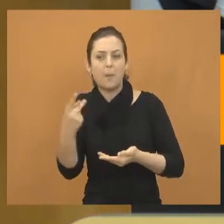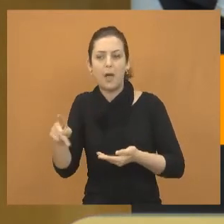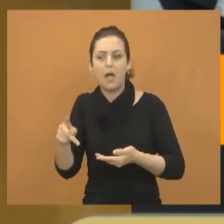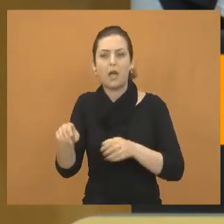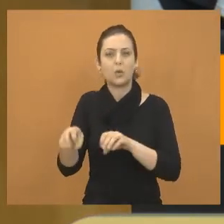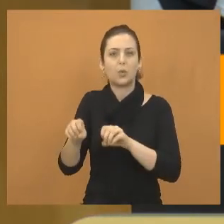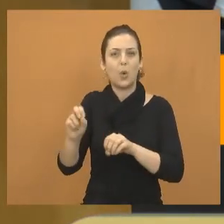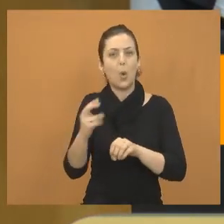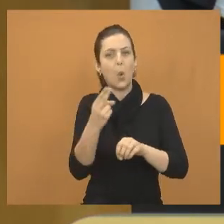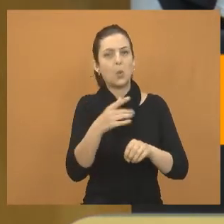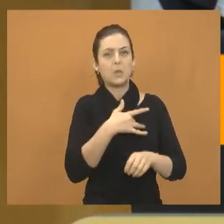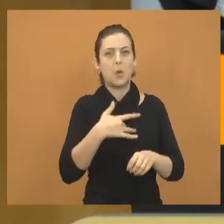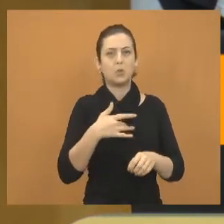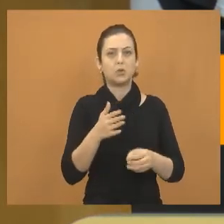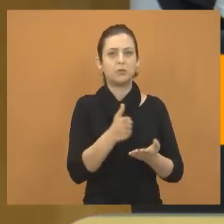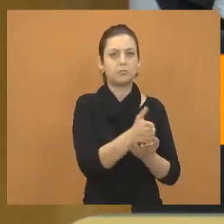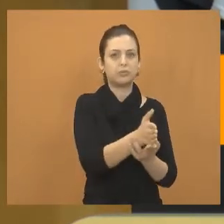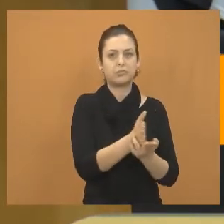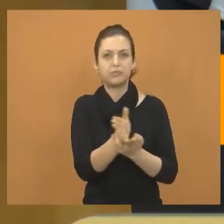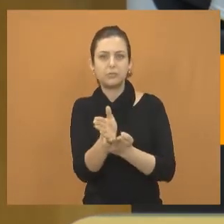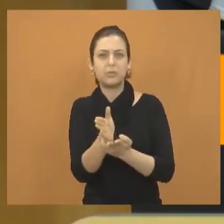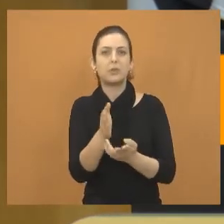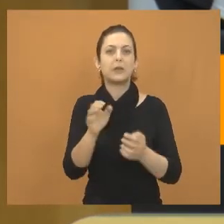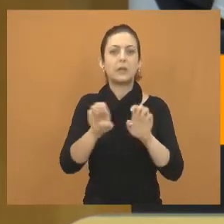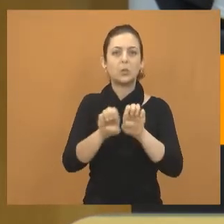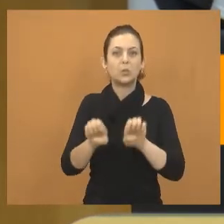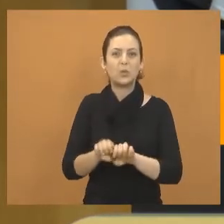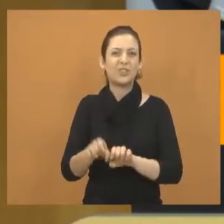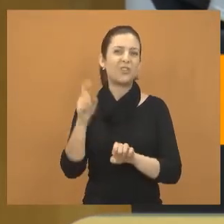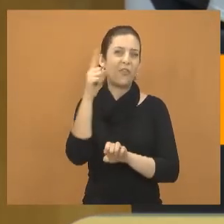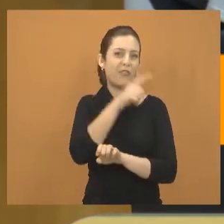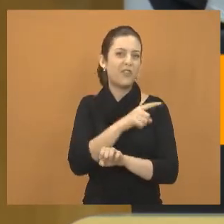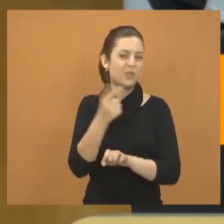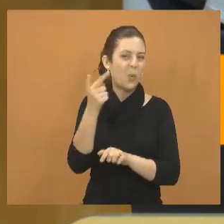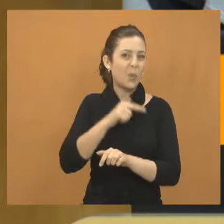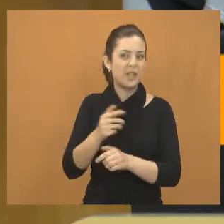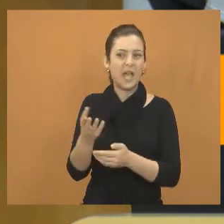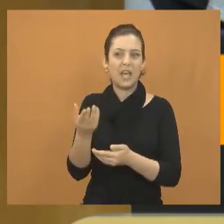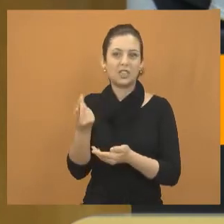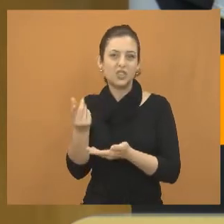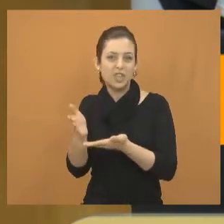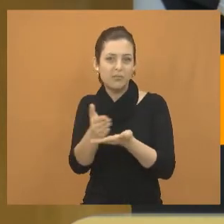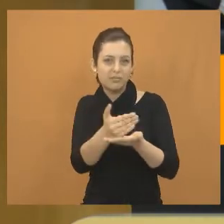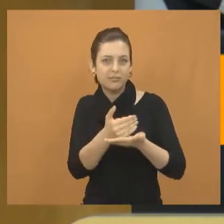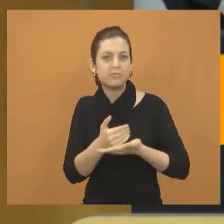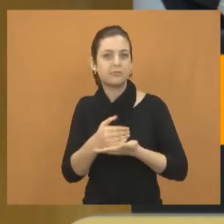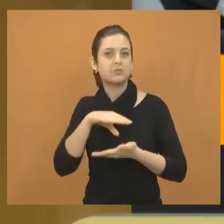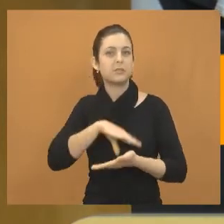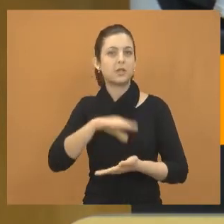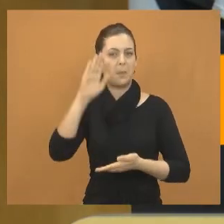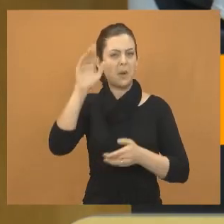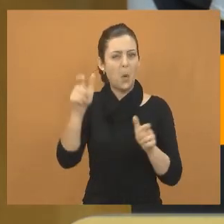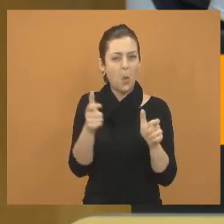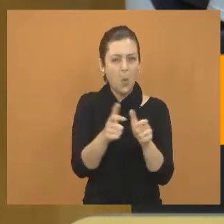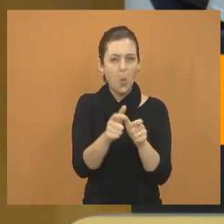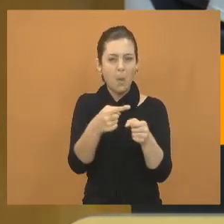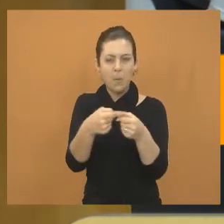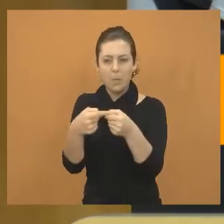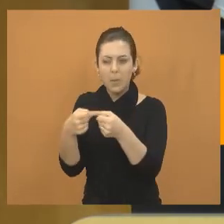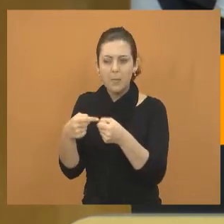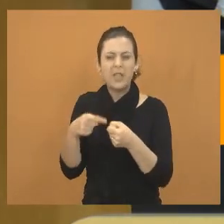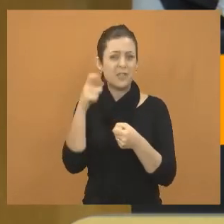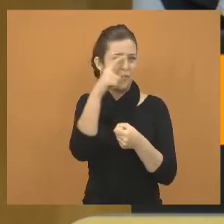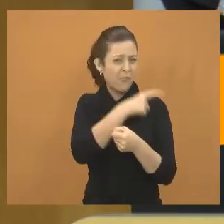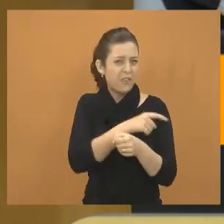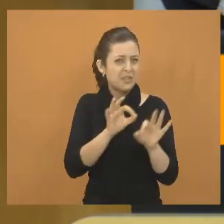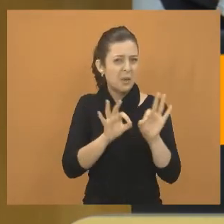educação ou é para a saúde. Quando se trata de infraestrutura, dificilmente você consegue dinheiro. E os municípios, principalmente os pequenos, têm dificuldade